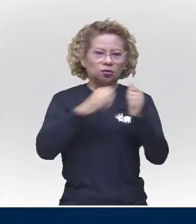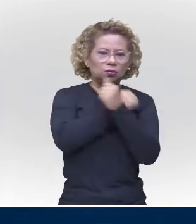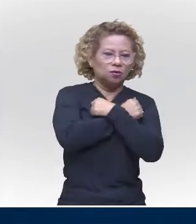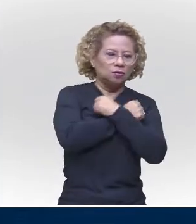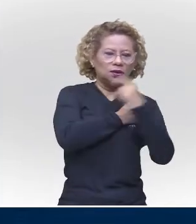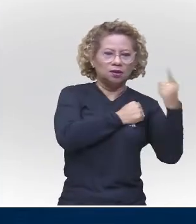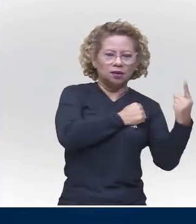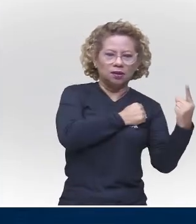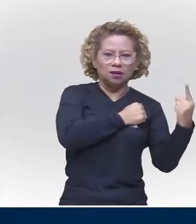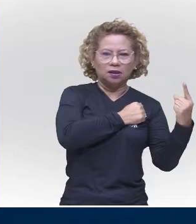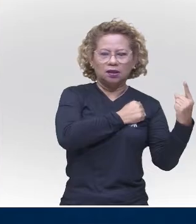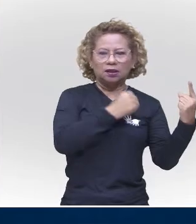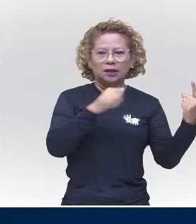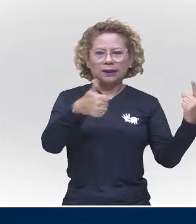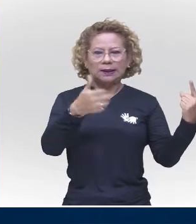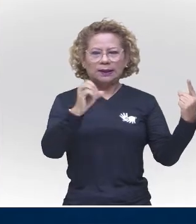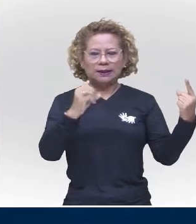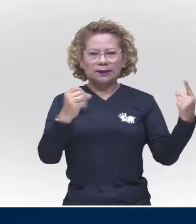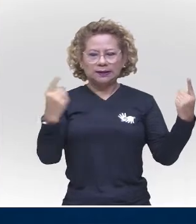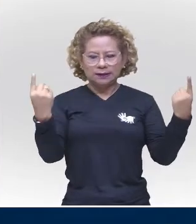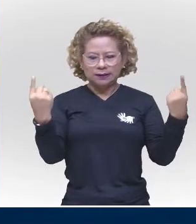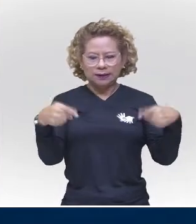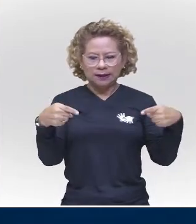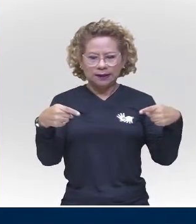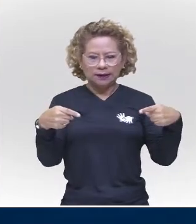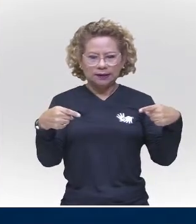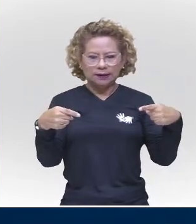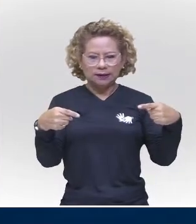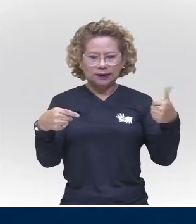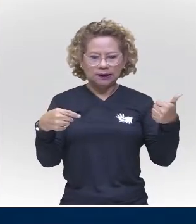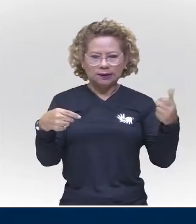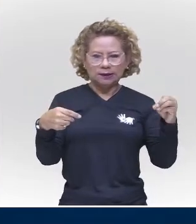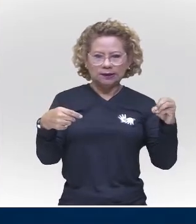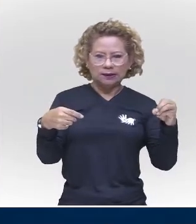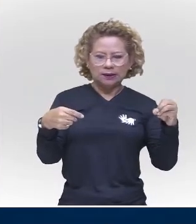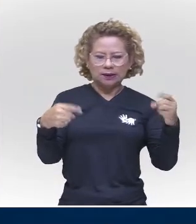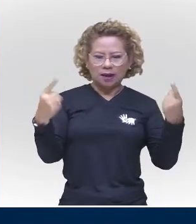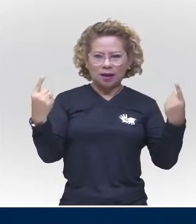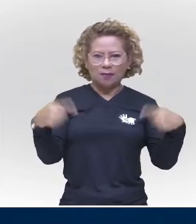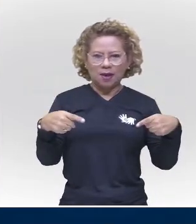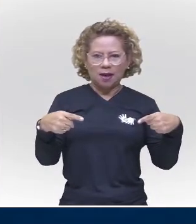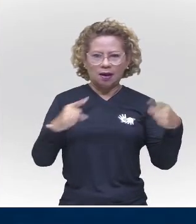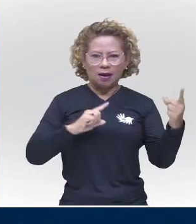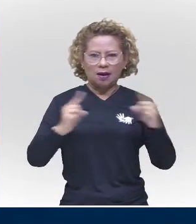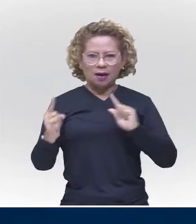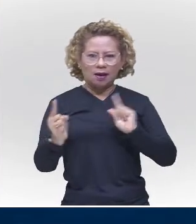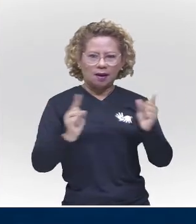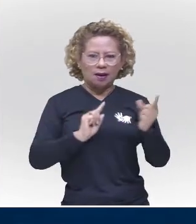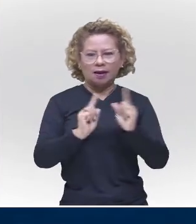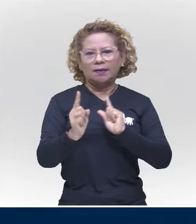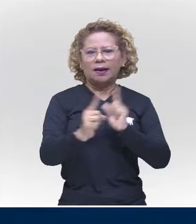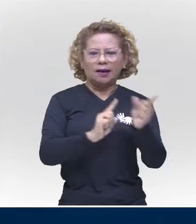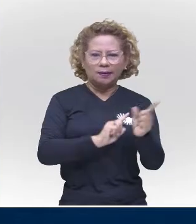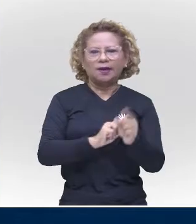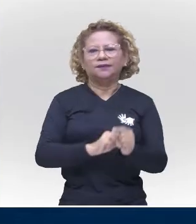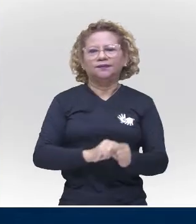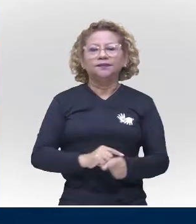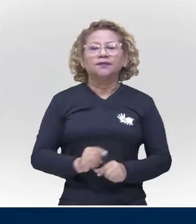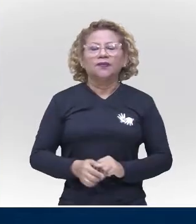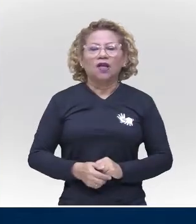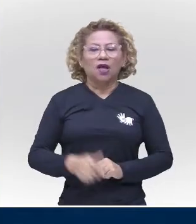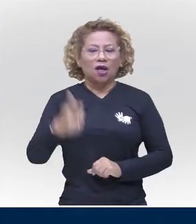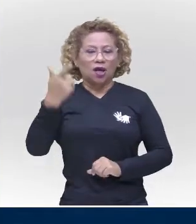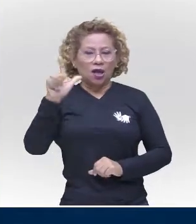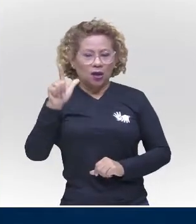por Charles Miller, tá certo? Outro que nós iremos ver é o vôlei, podemos ir. O